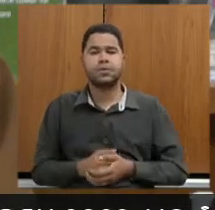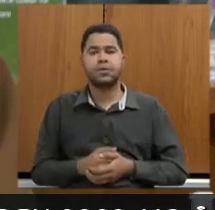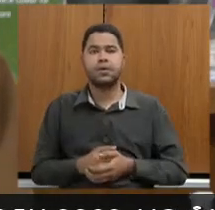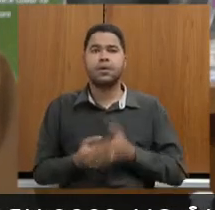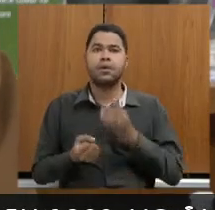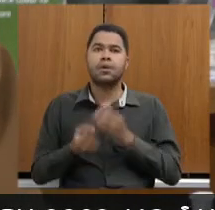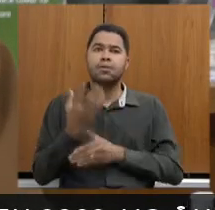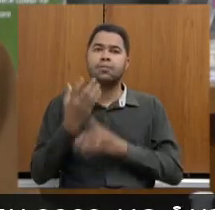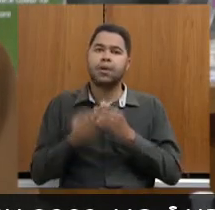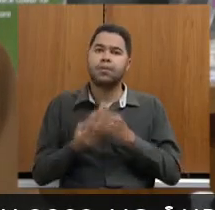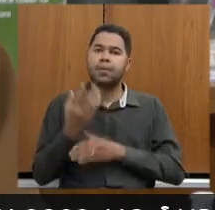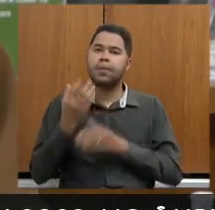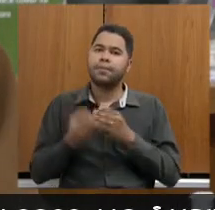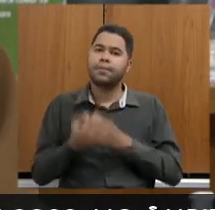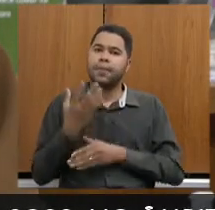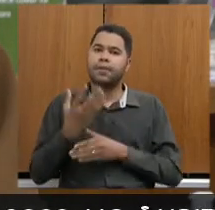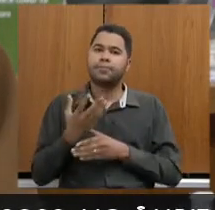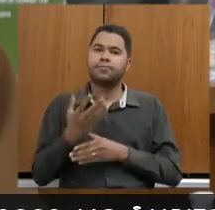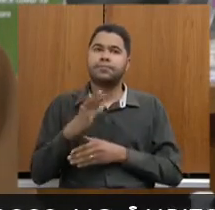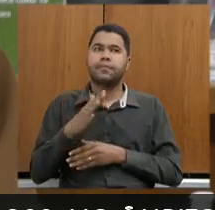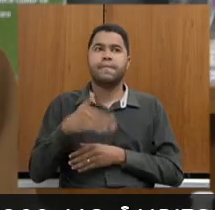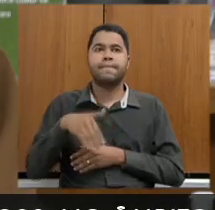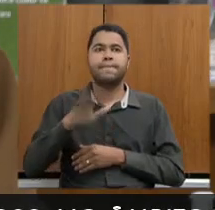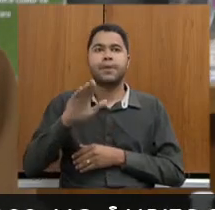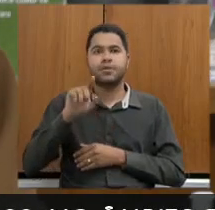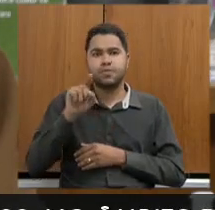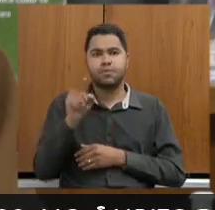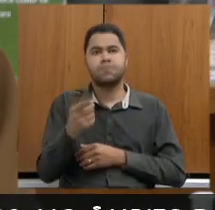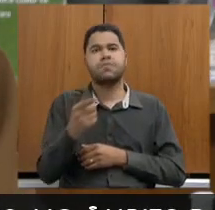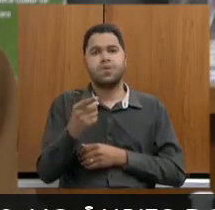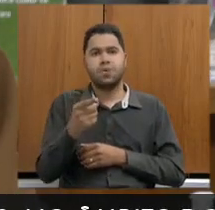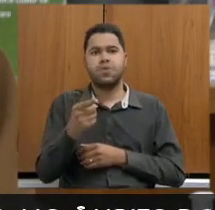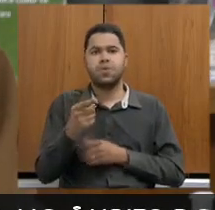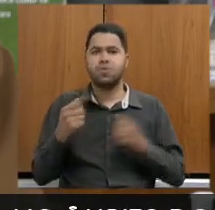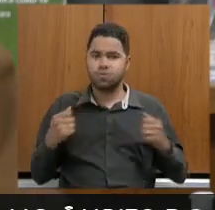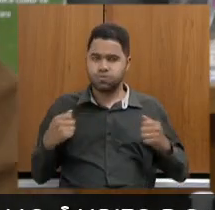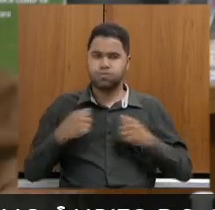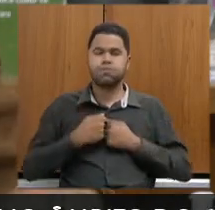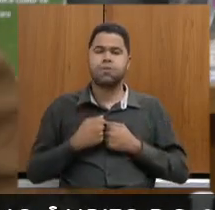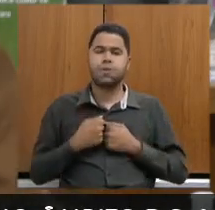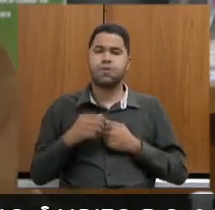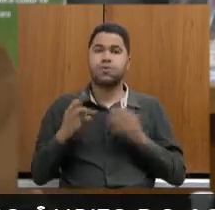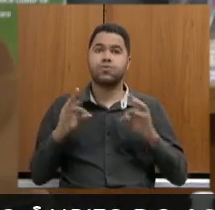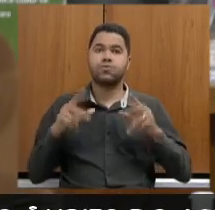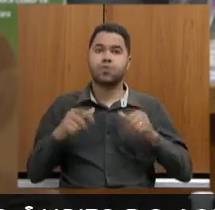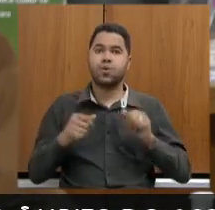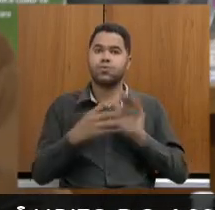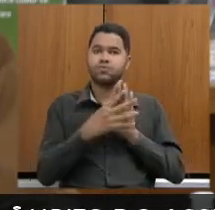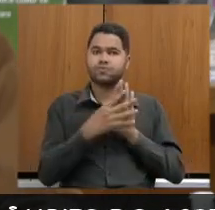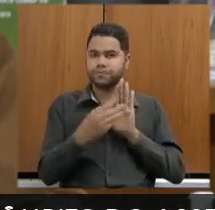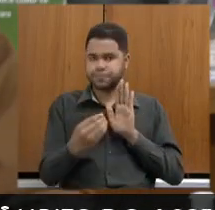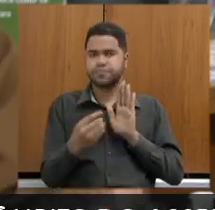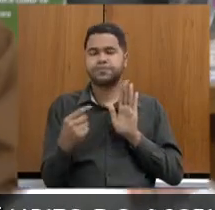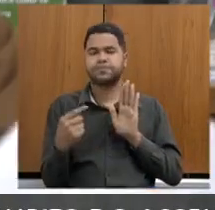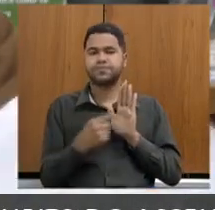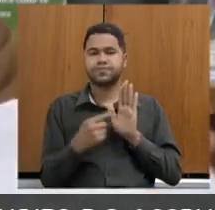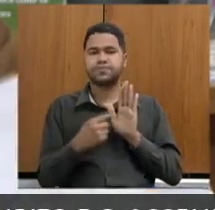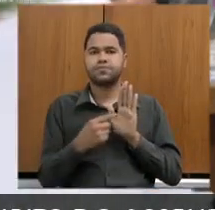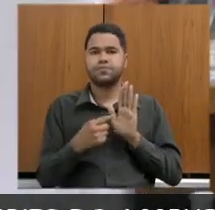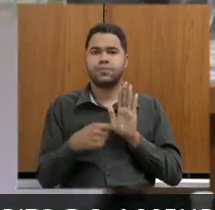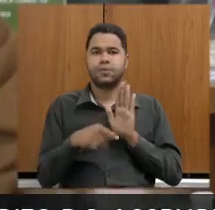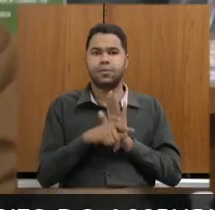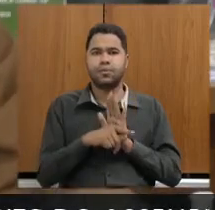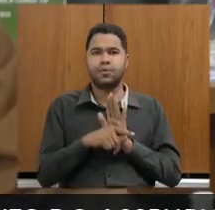produção nas duas e mais de mil coletes é esse ano e todos eles daquele do modelo de